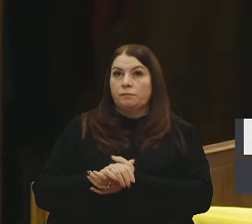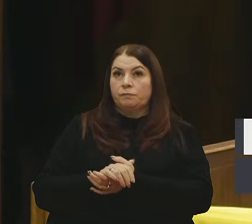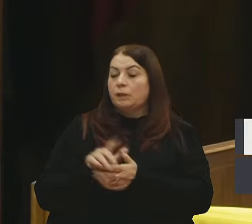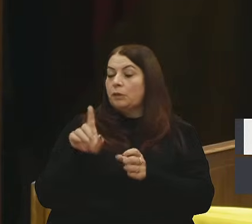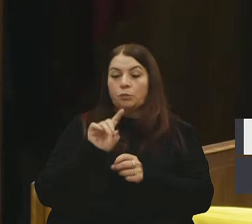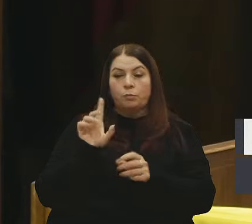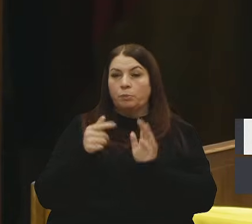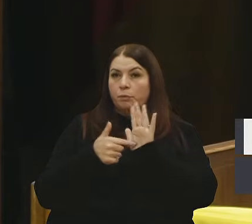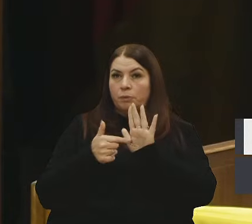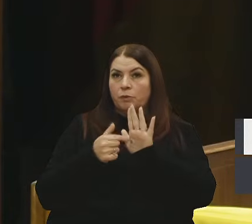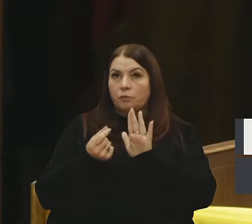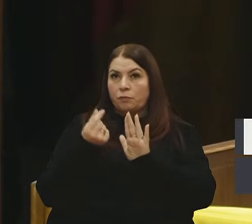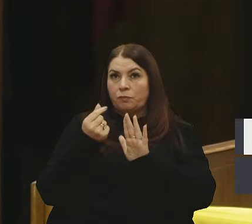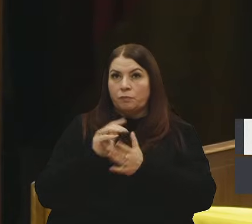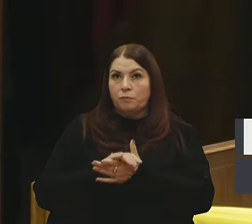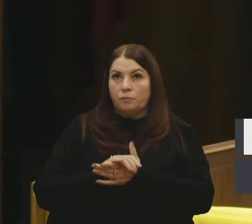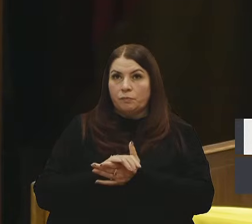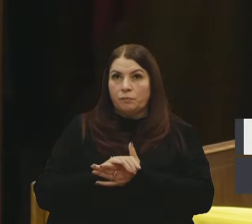o valor da